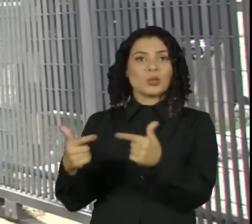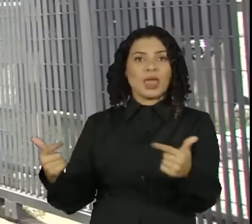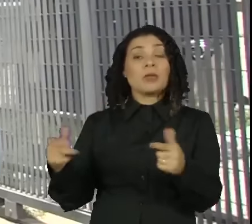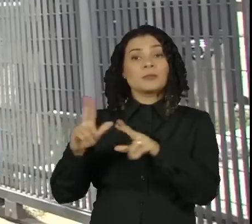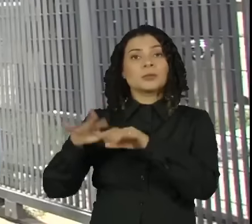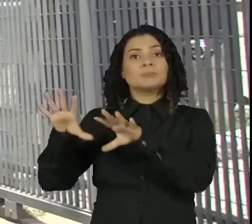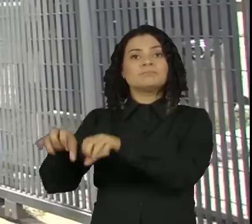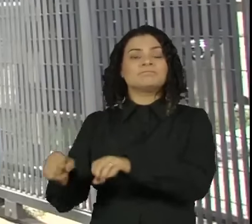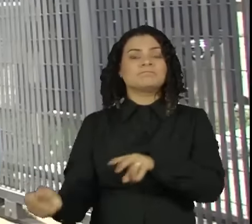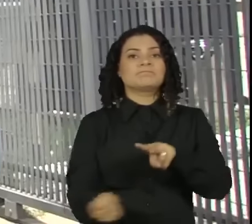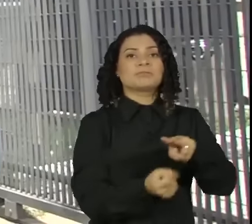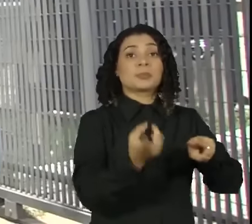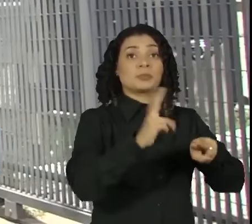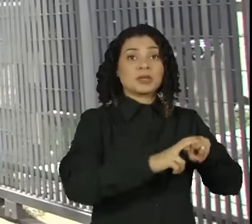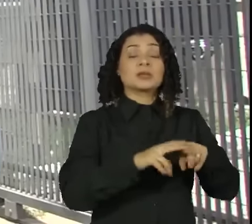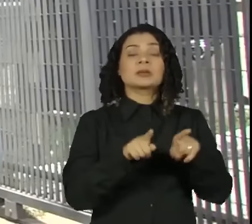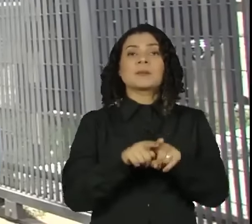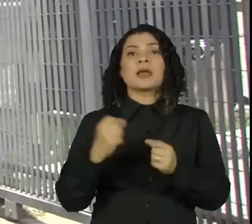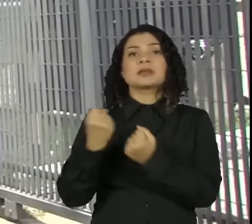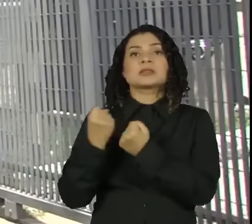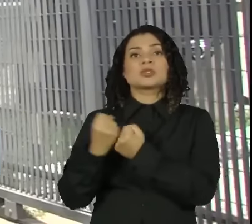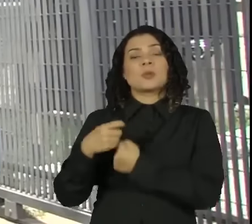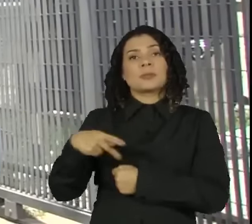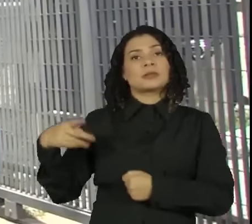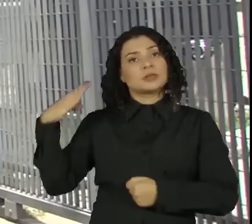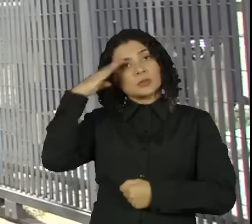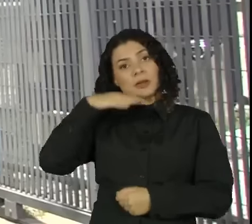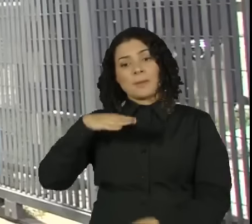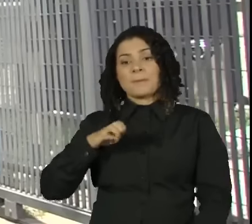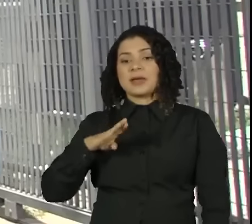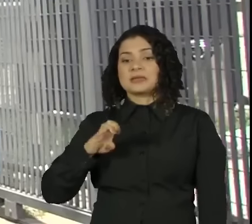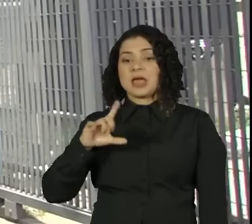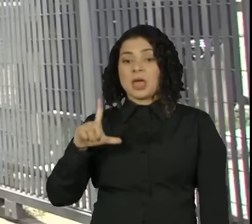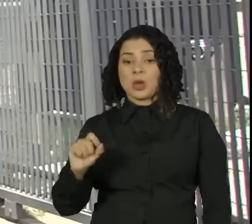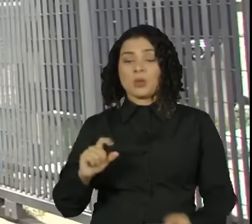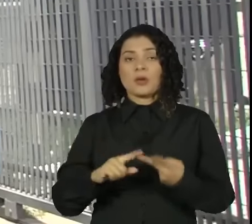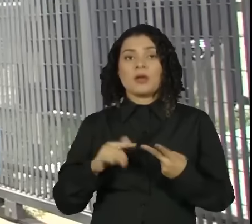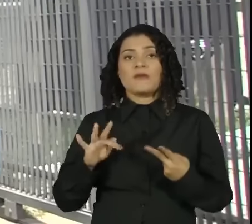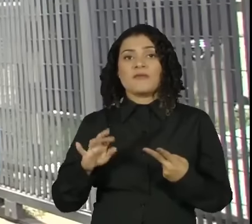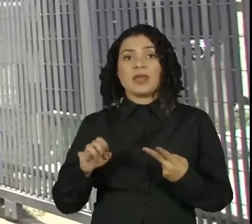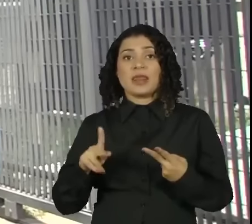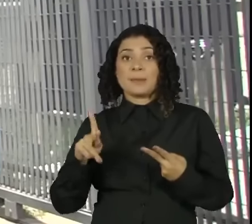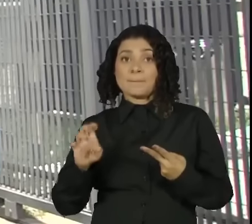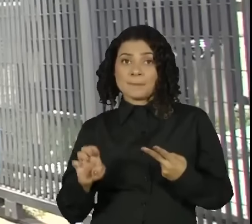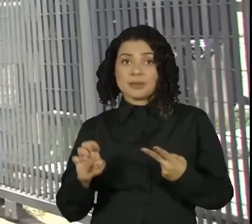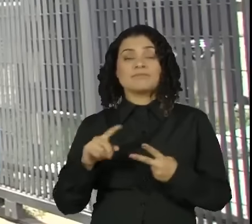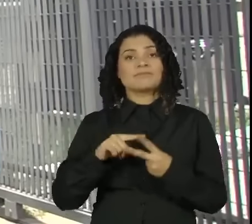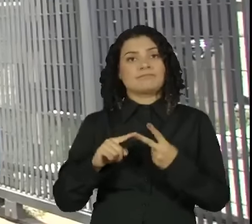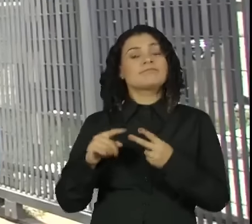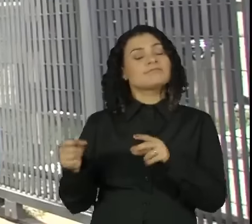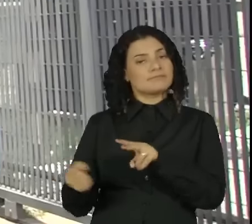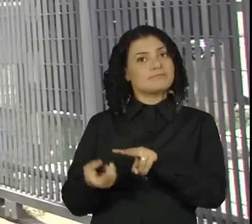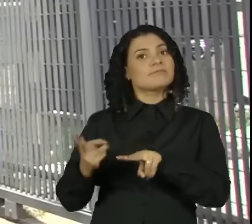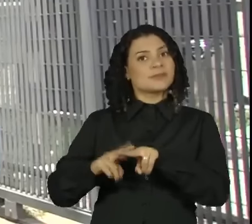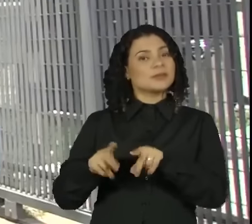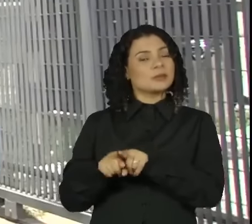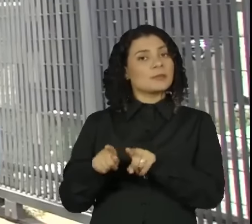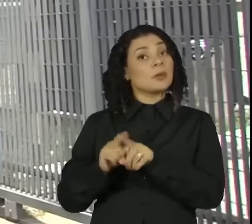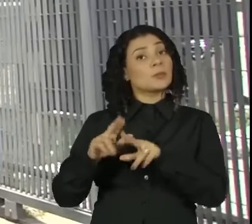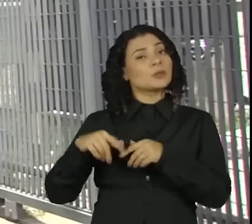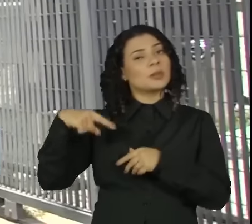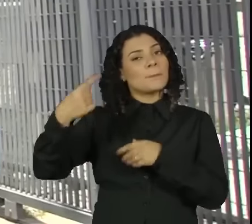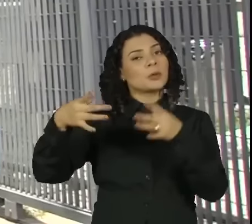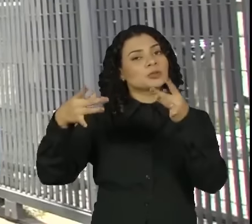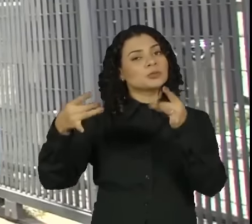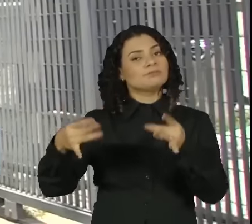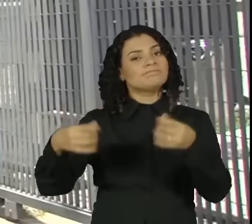do ex-presidente Bolsonaro também foram presos, Marcelo Câmara e Felipe Martins são eles, e daqui a pouco a gente traz o